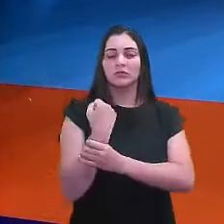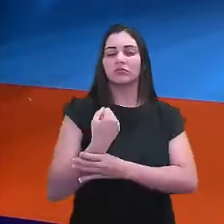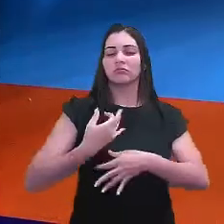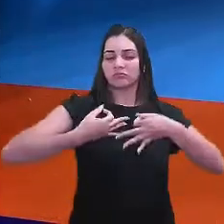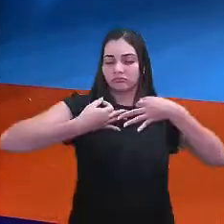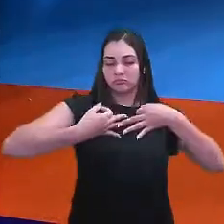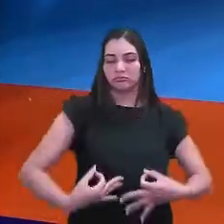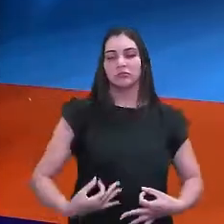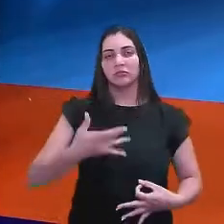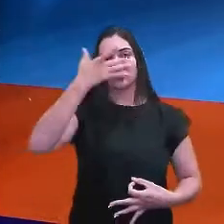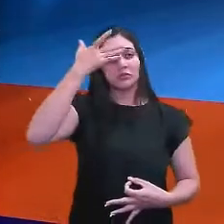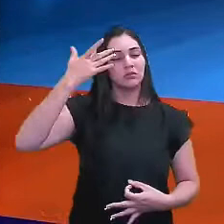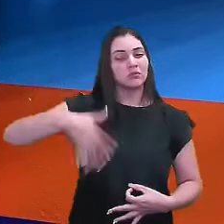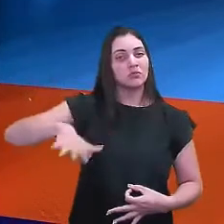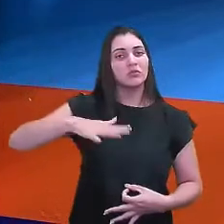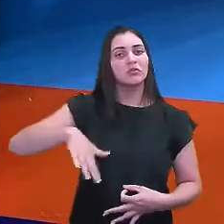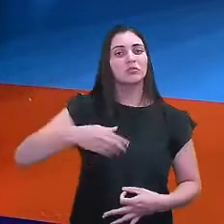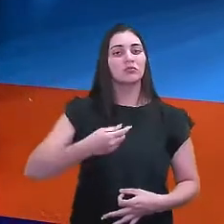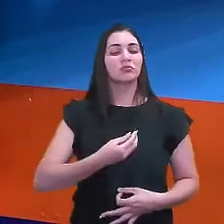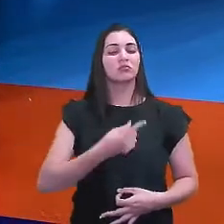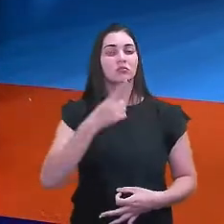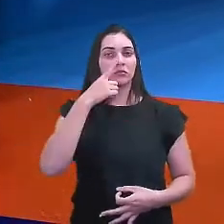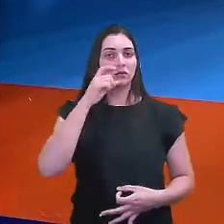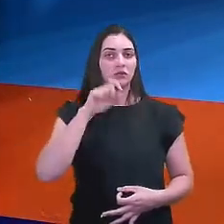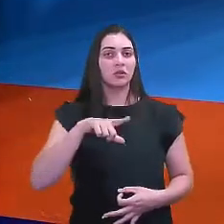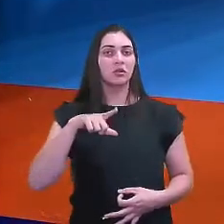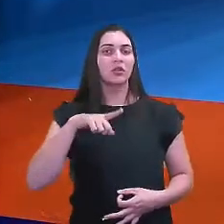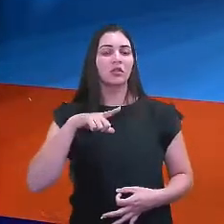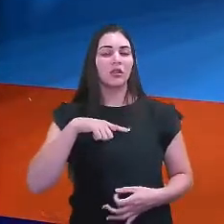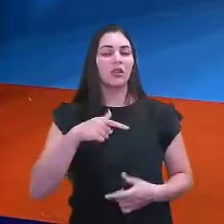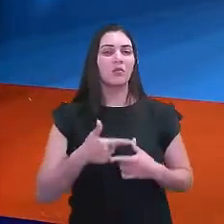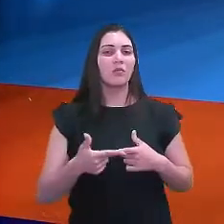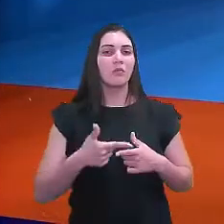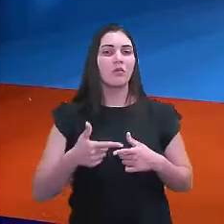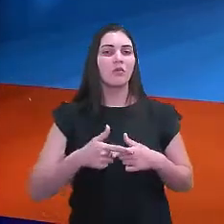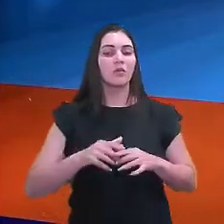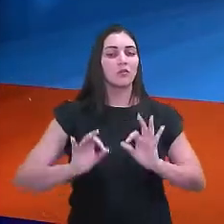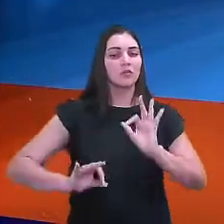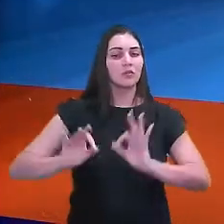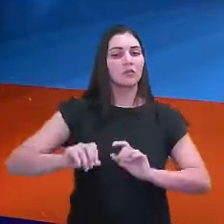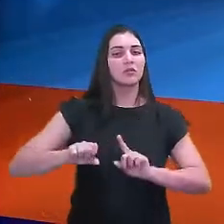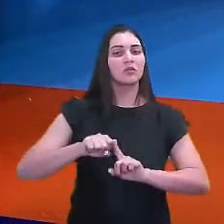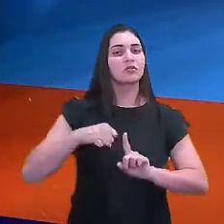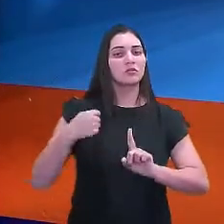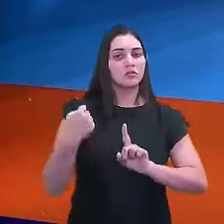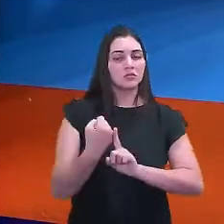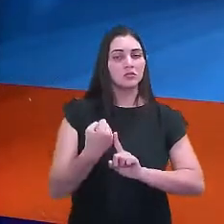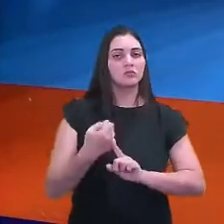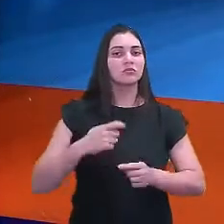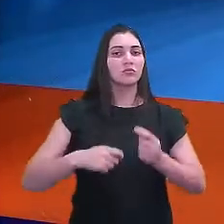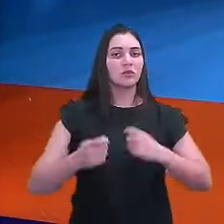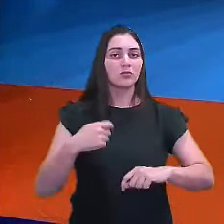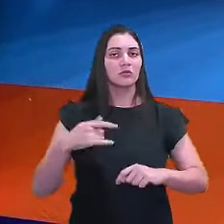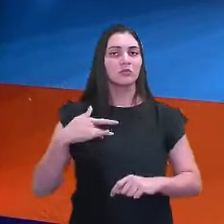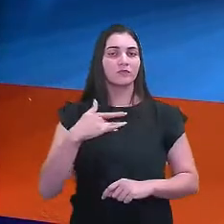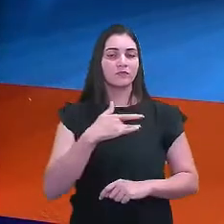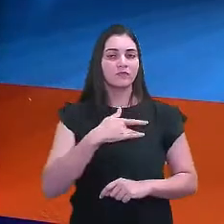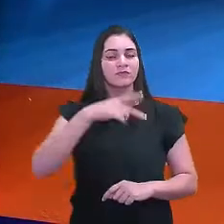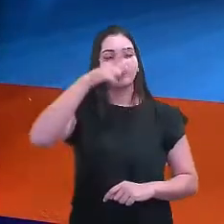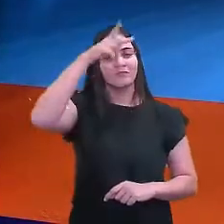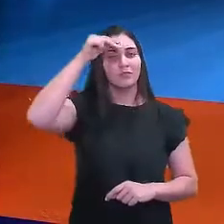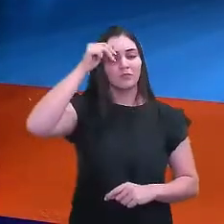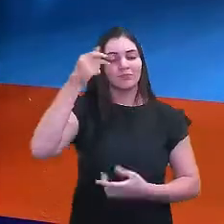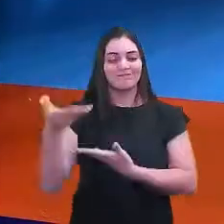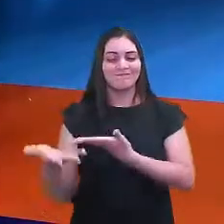que estão lá no lixo, você percebe também que há um problema de ordem social, econômico e de saúde pública envolvido. Não tem como a